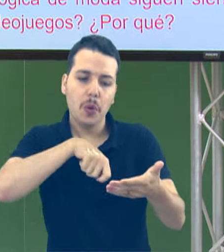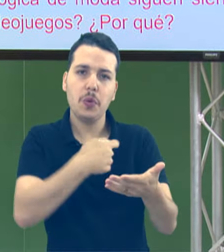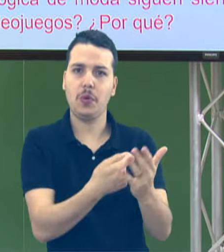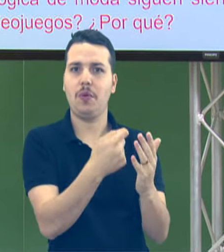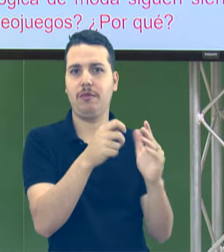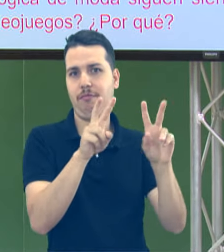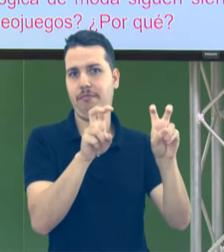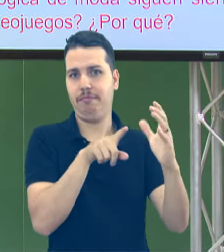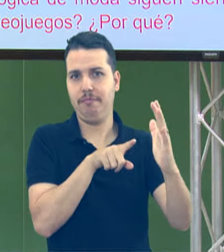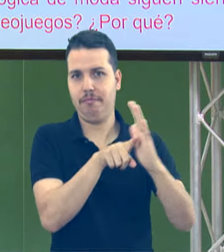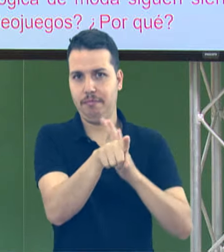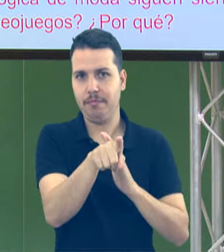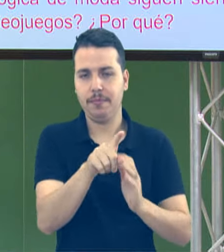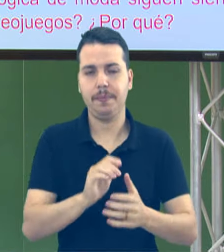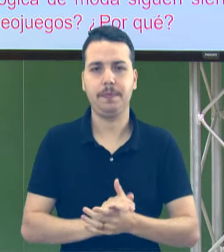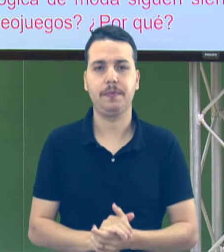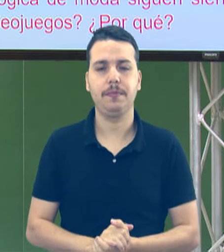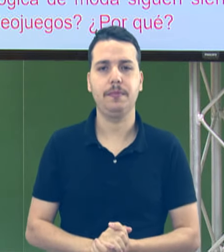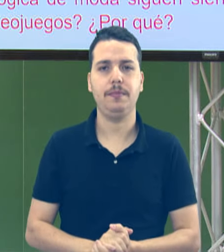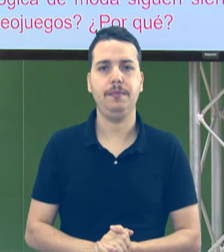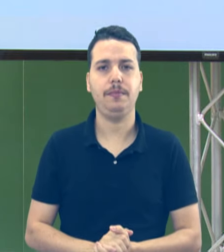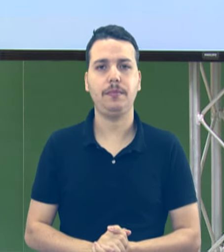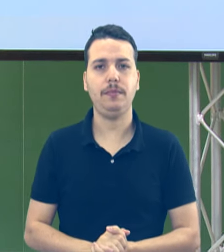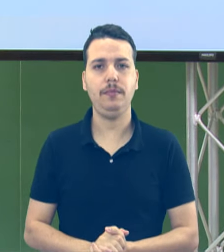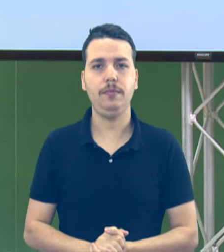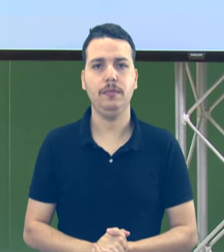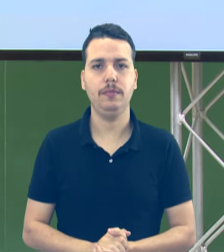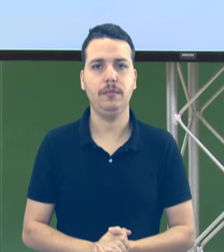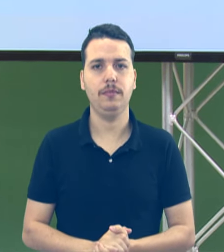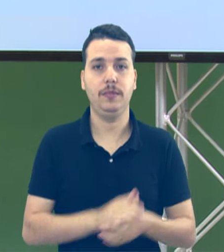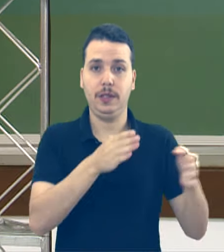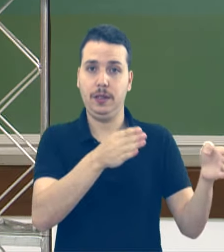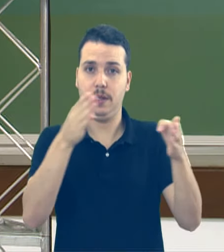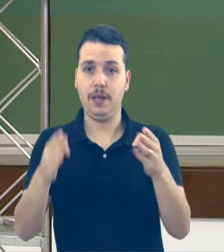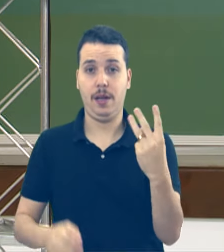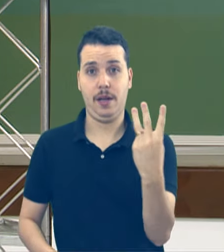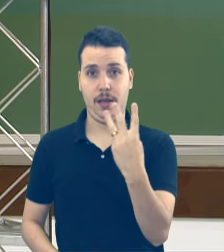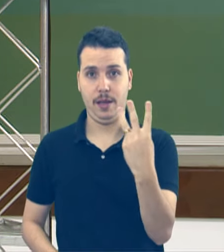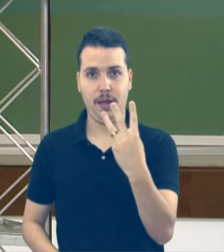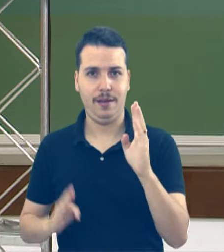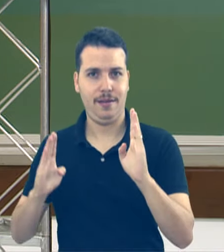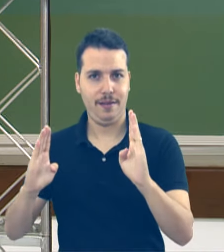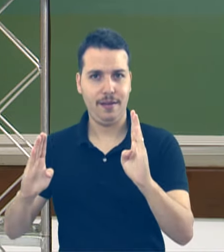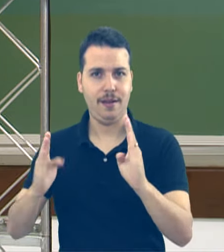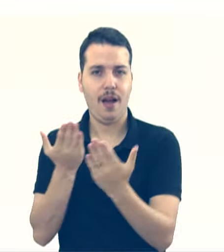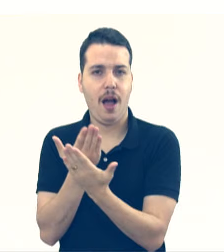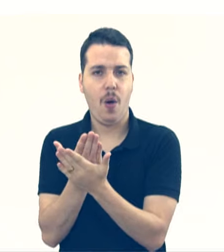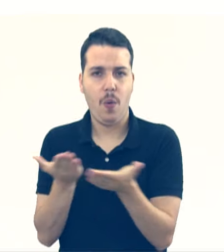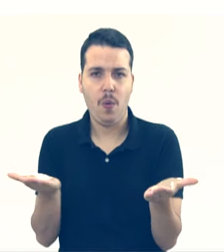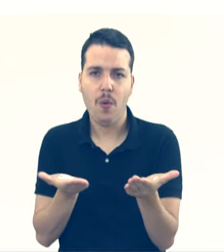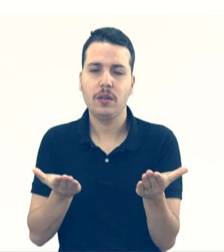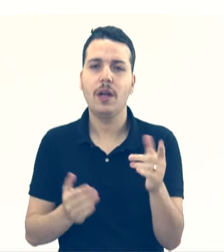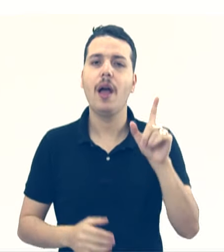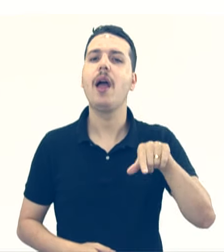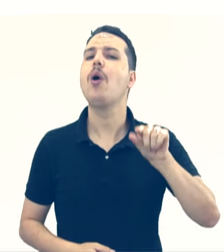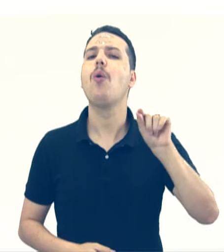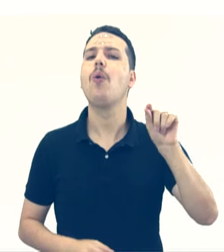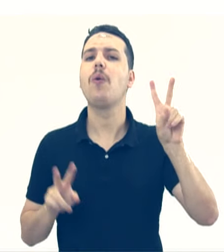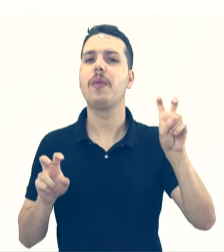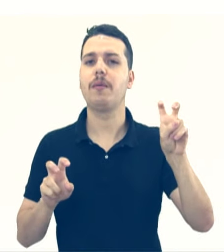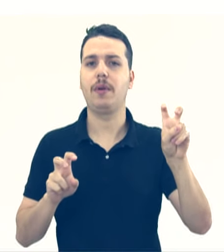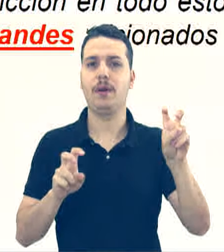sobre esse assunto, ok? Partindo para a terceira parte da nossa aula de hoje, vamos falar sobre